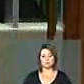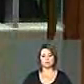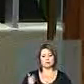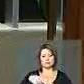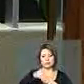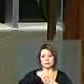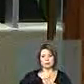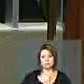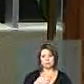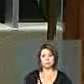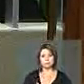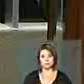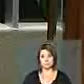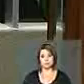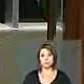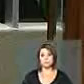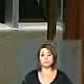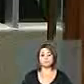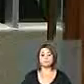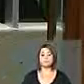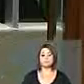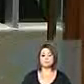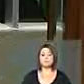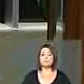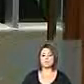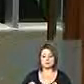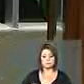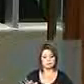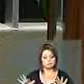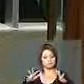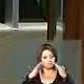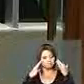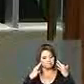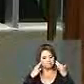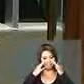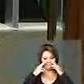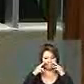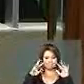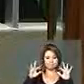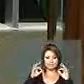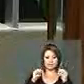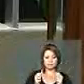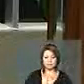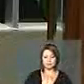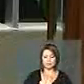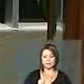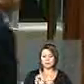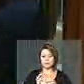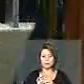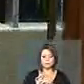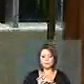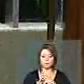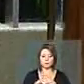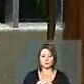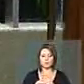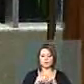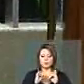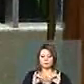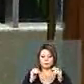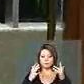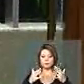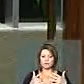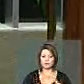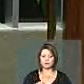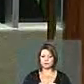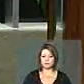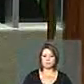meses neste Parlamento. Chamamos a todos para estarmos irmanados no espírito do pronunciamento que a